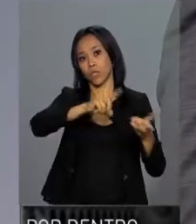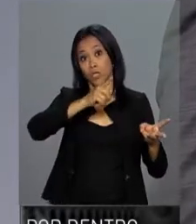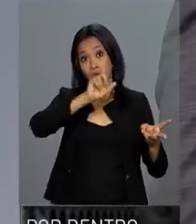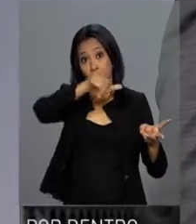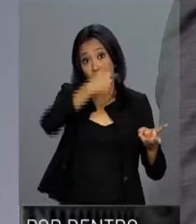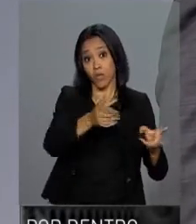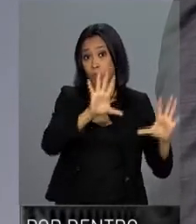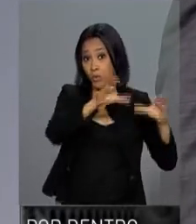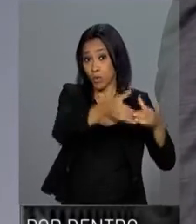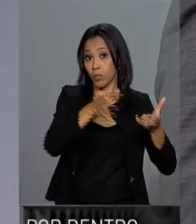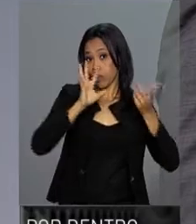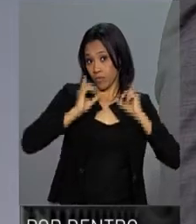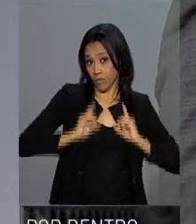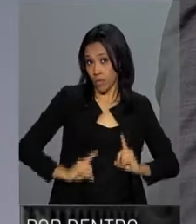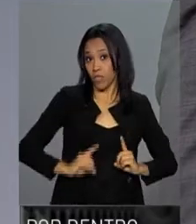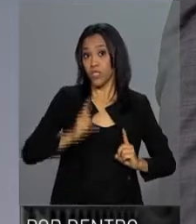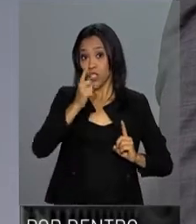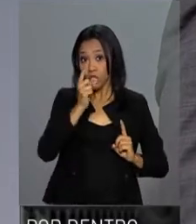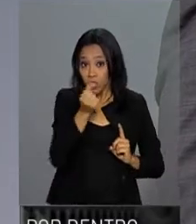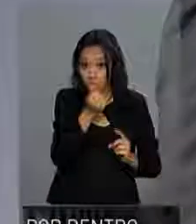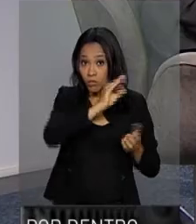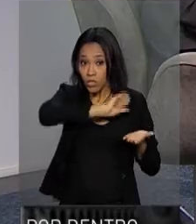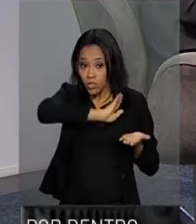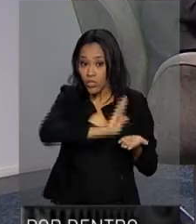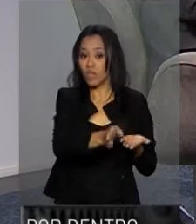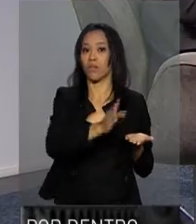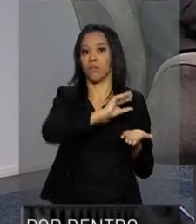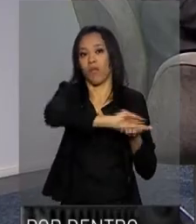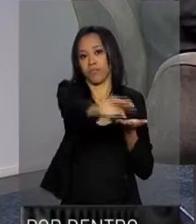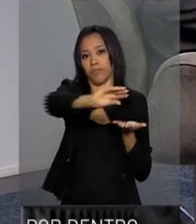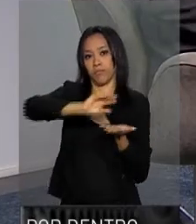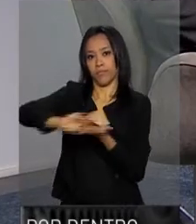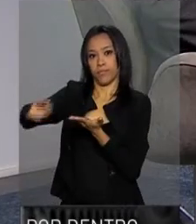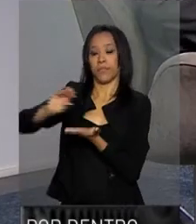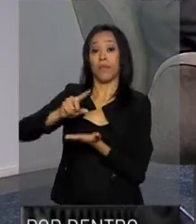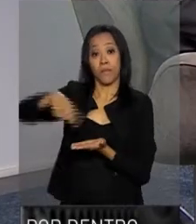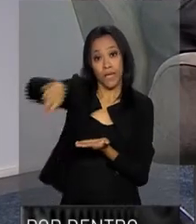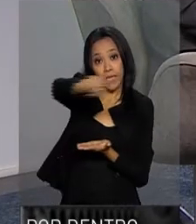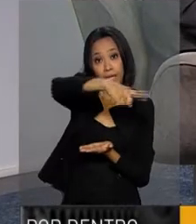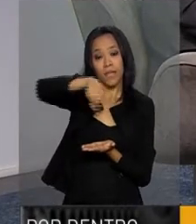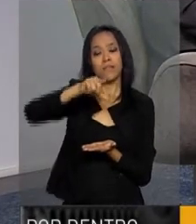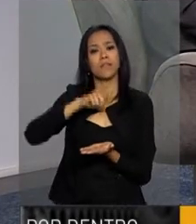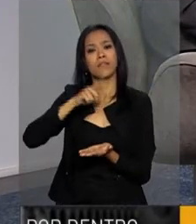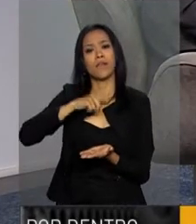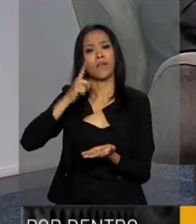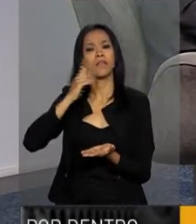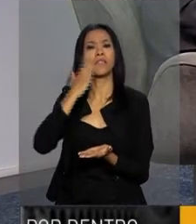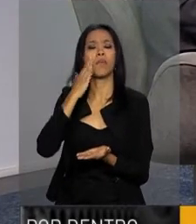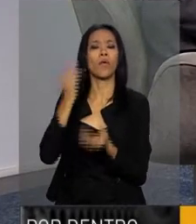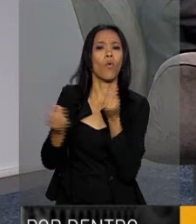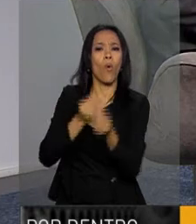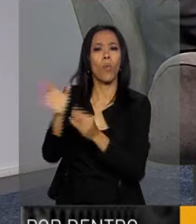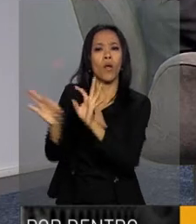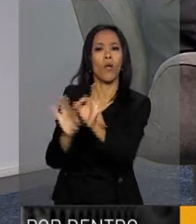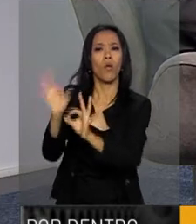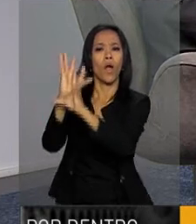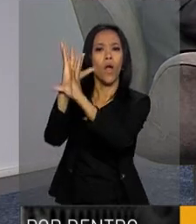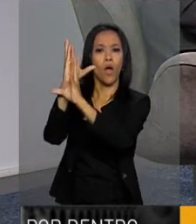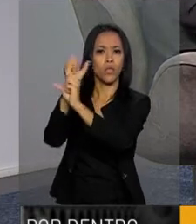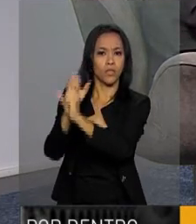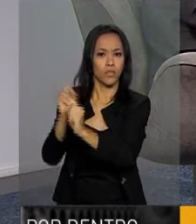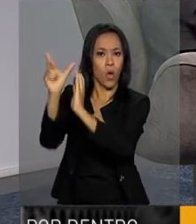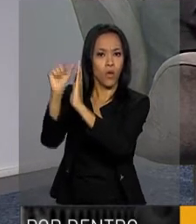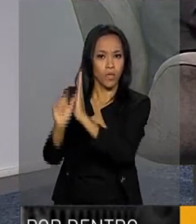brasileiro e com isso você consegue que a gente deve ter uma previsibilidade do seu orçamento tem uma gestão